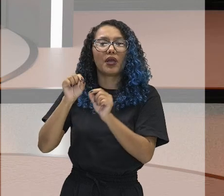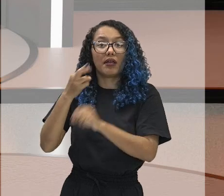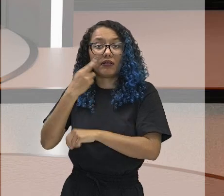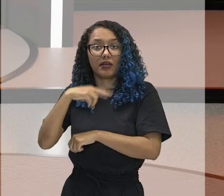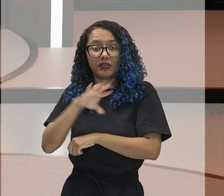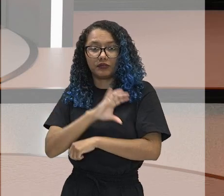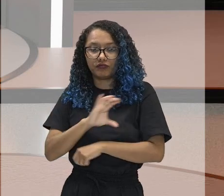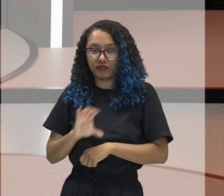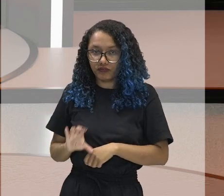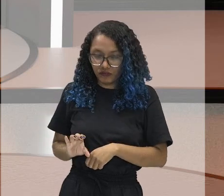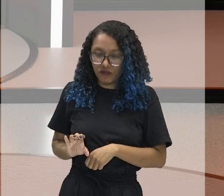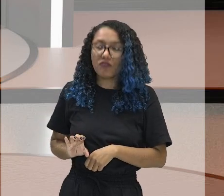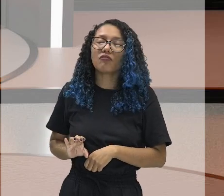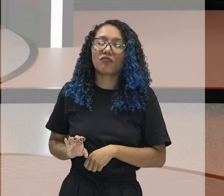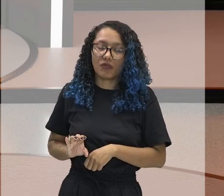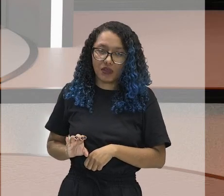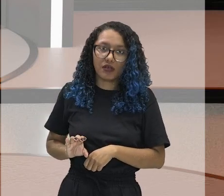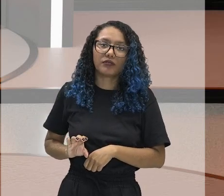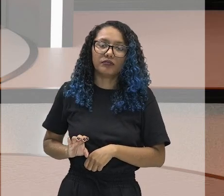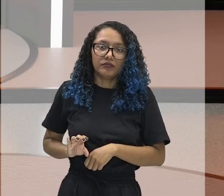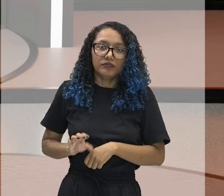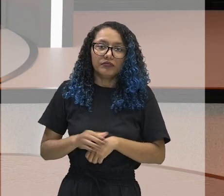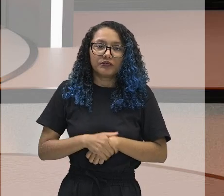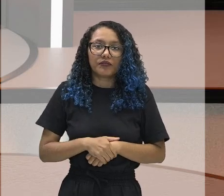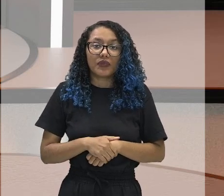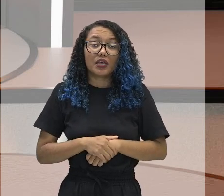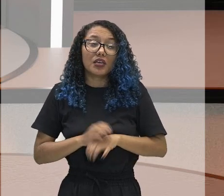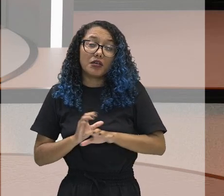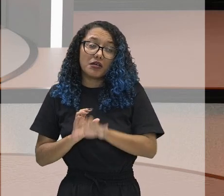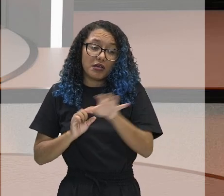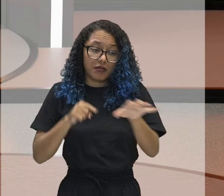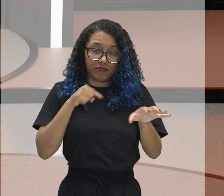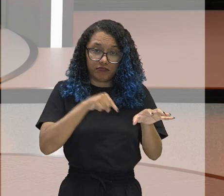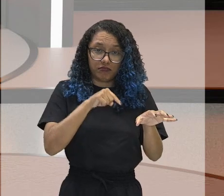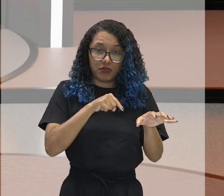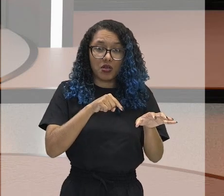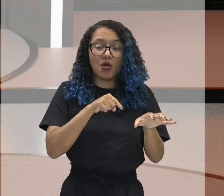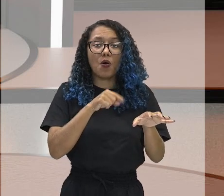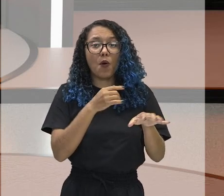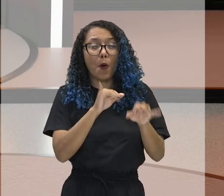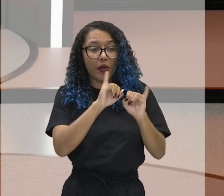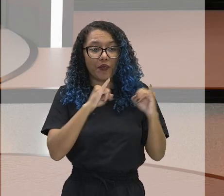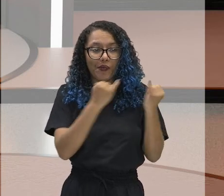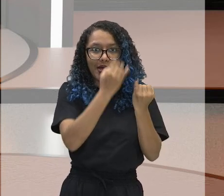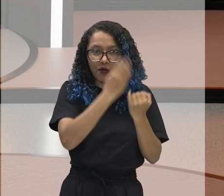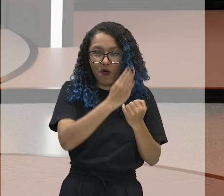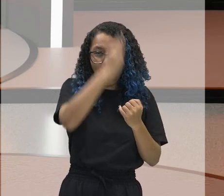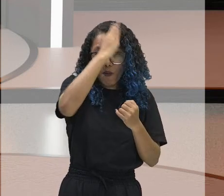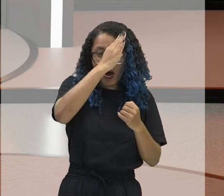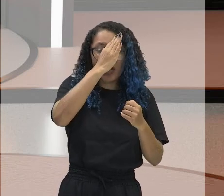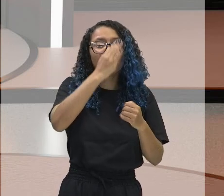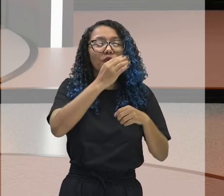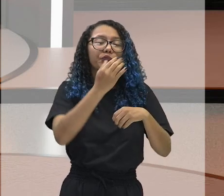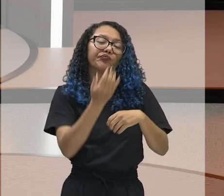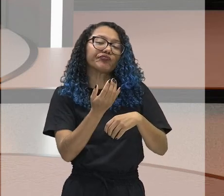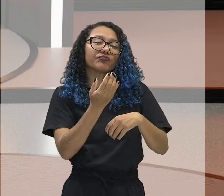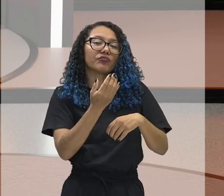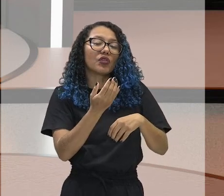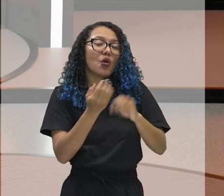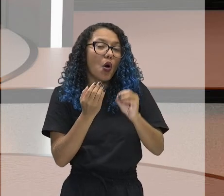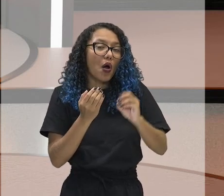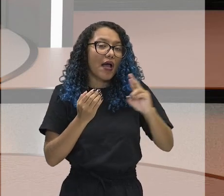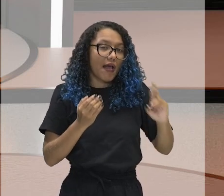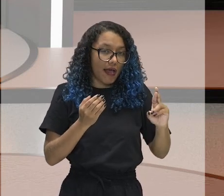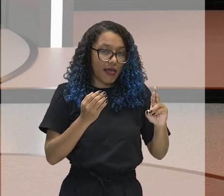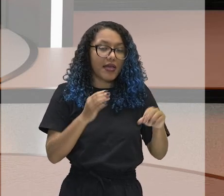romano, apostólico romano, e também o Império Romano do Oriente, que tinha capital a cidade de